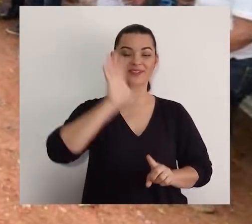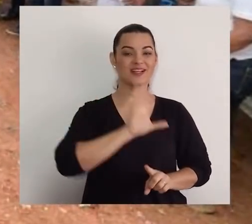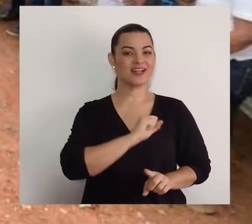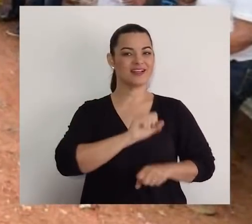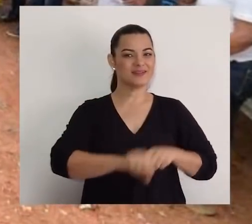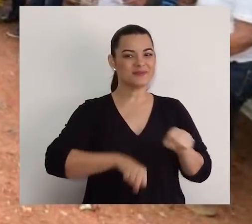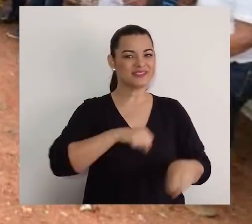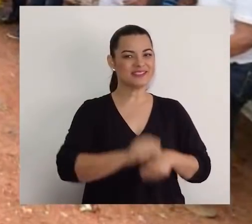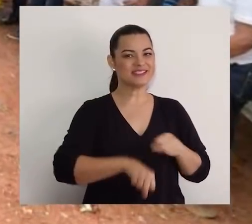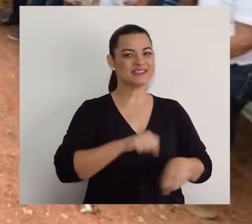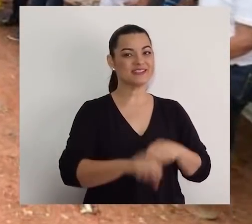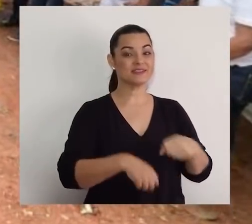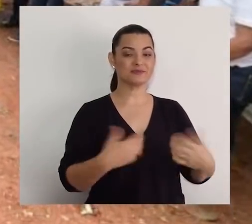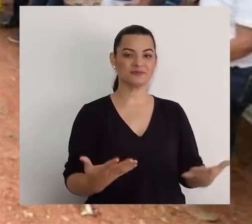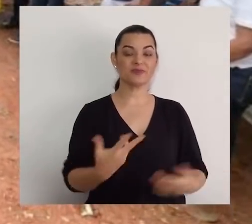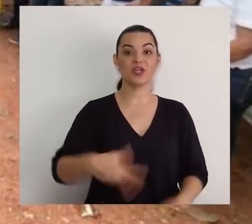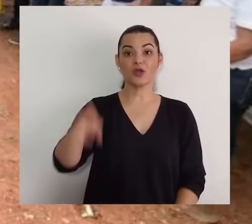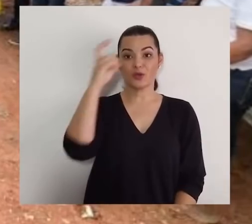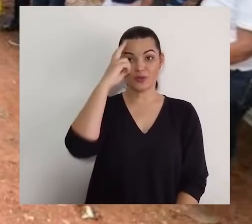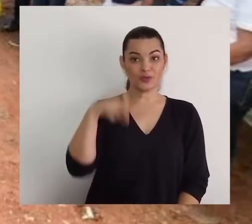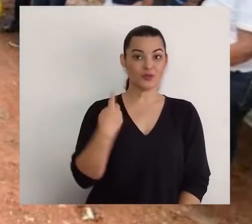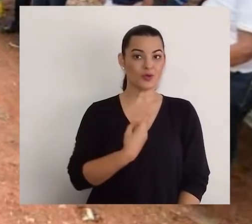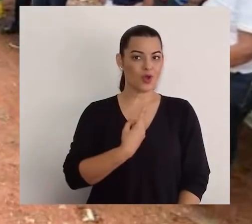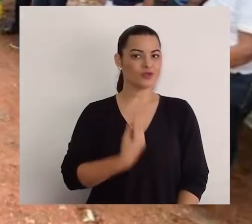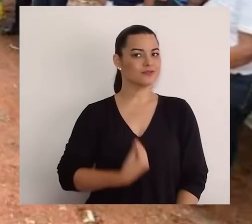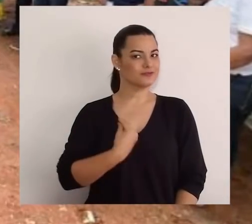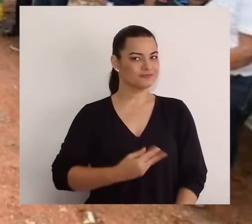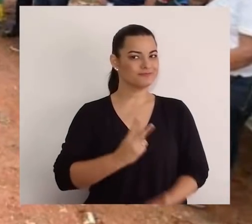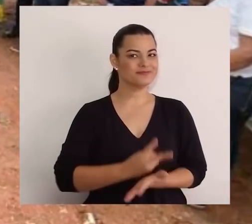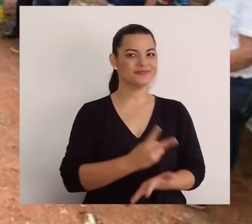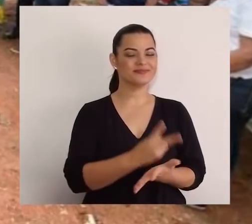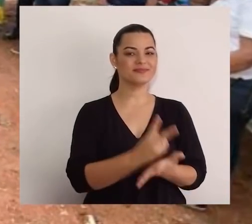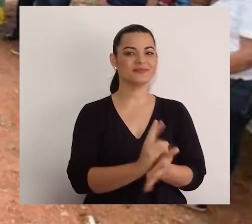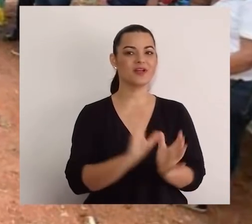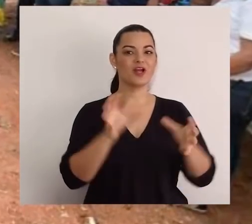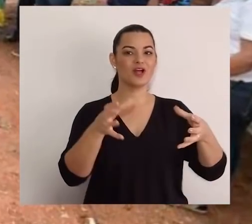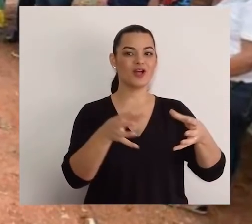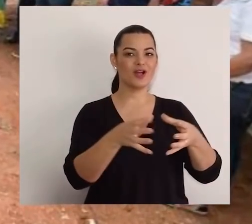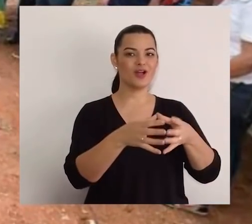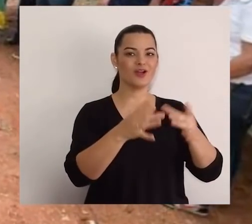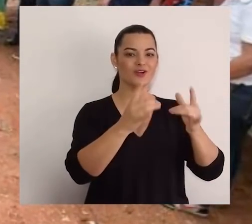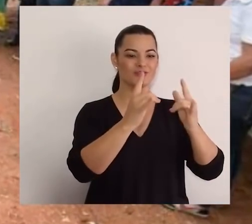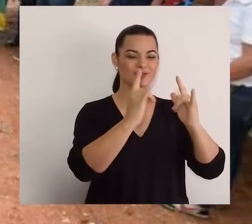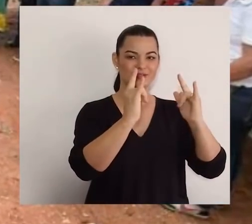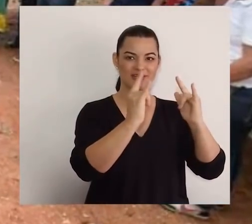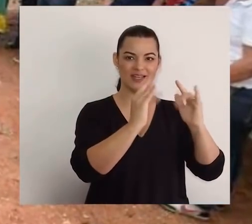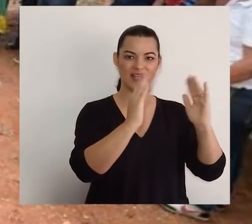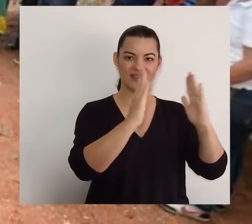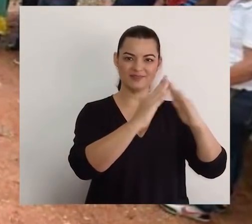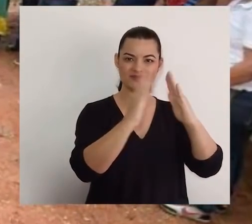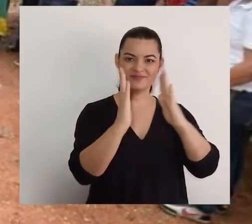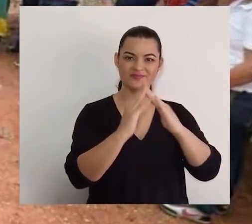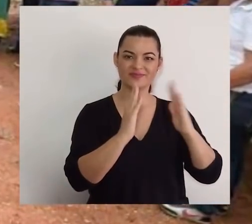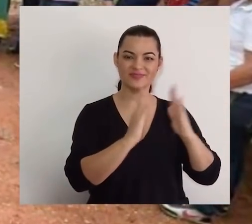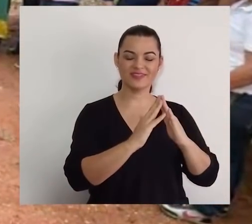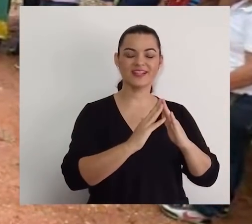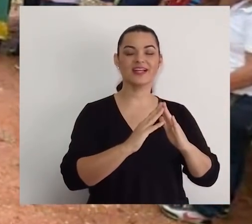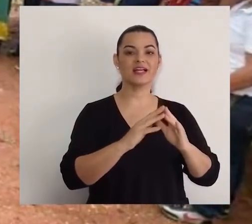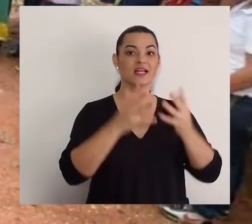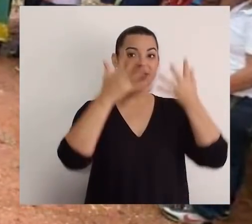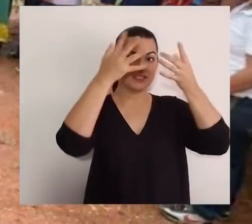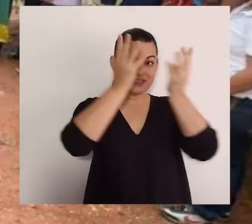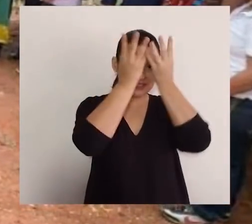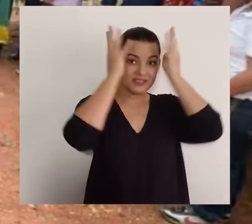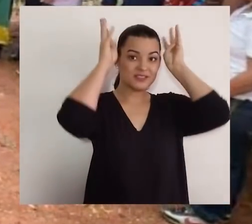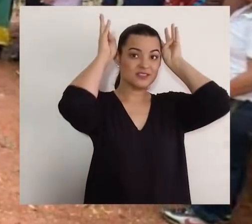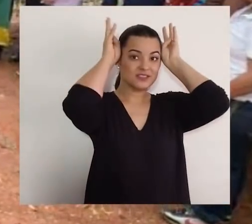A nossa cultura permanece viva. A aldeia indígena multiétnica é situada na cidade de Guarulhos